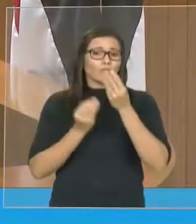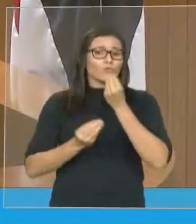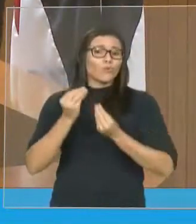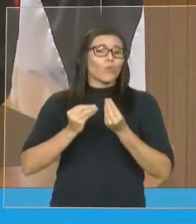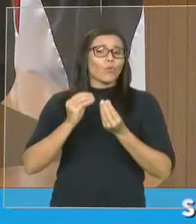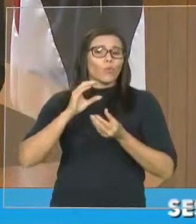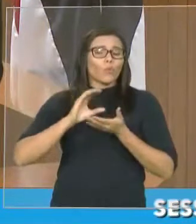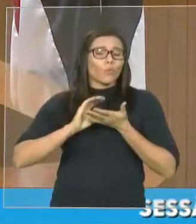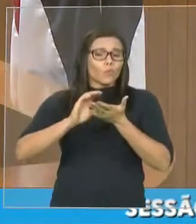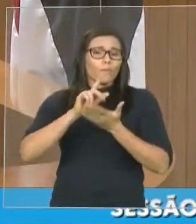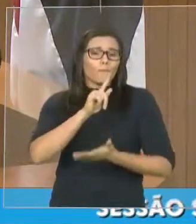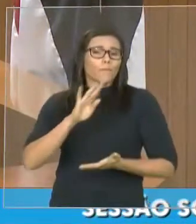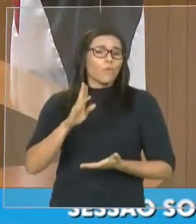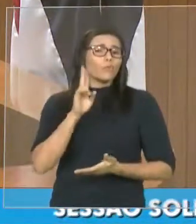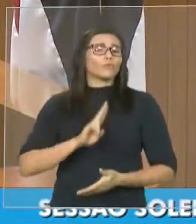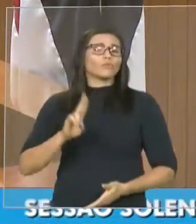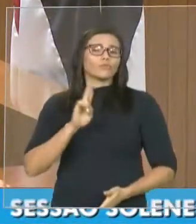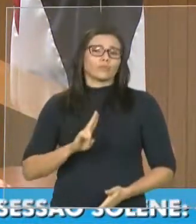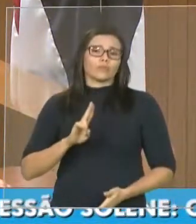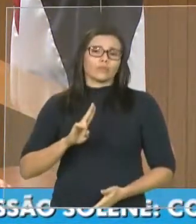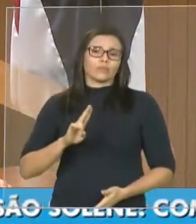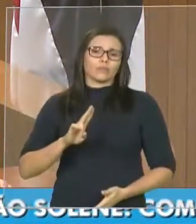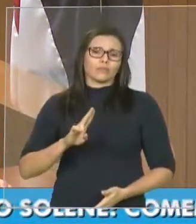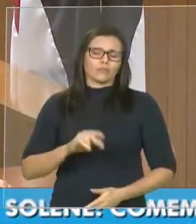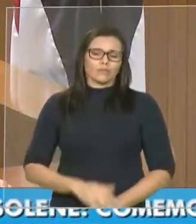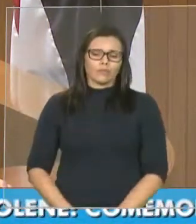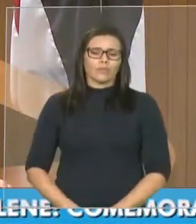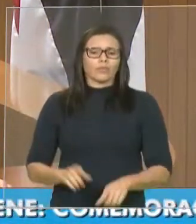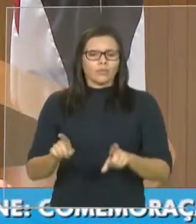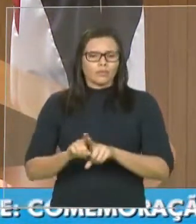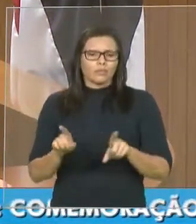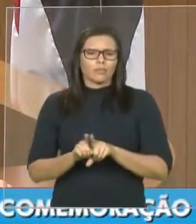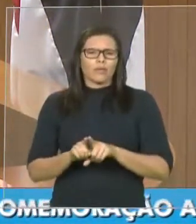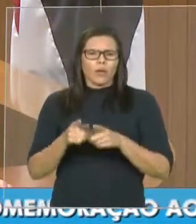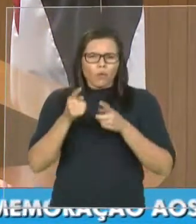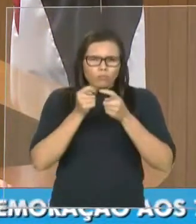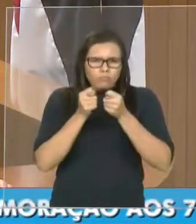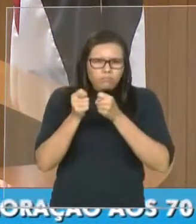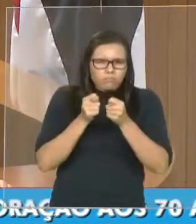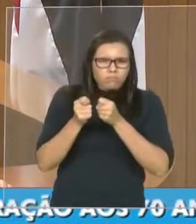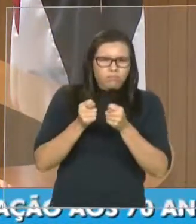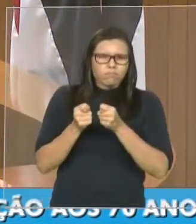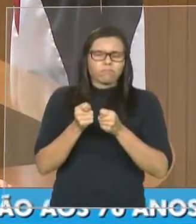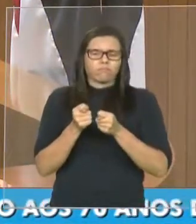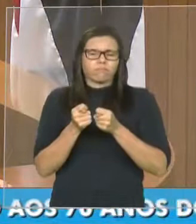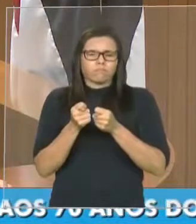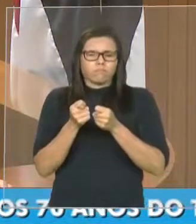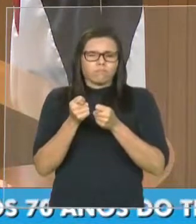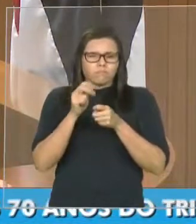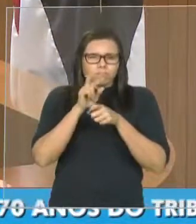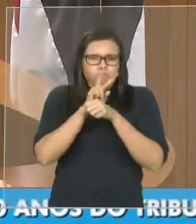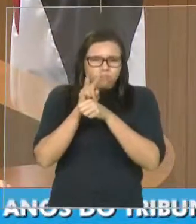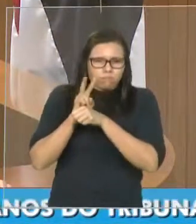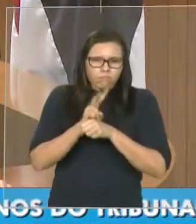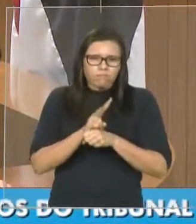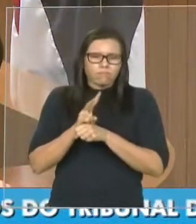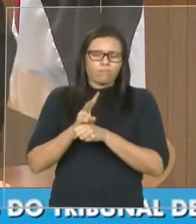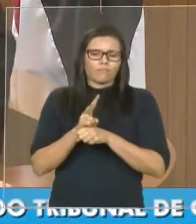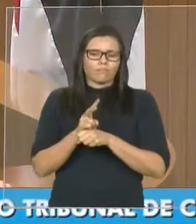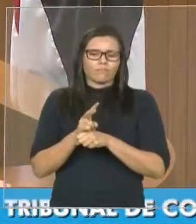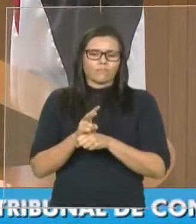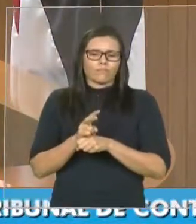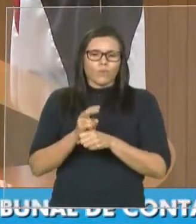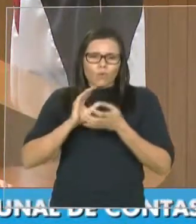colocar num portal aquelas informações. É necessário que aquelas informações sejam fidedignas, é necessário que aquelas informações correspondam à